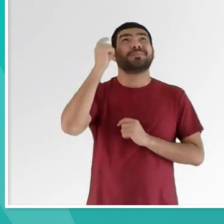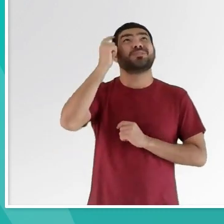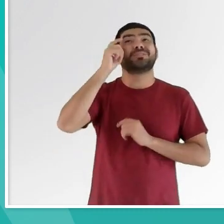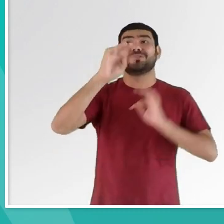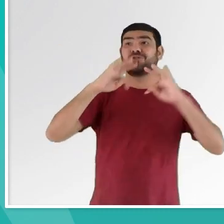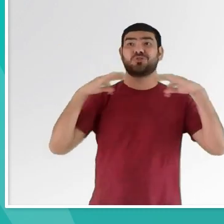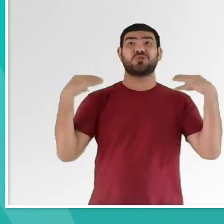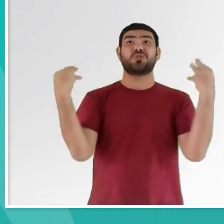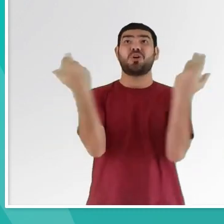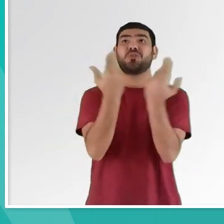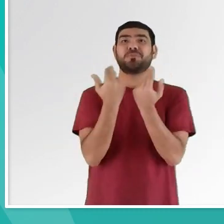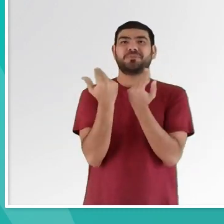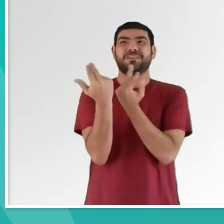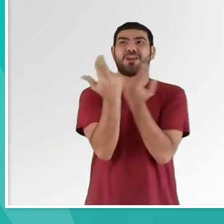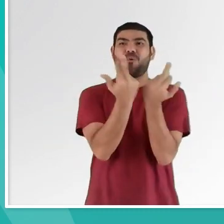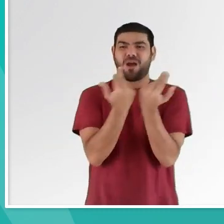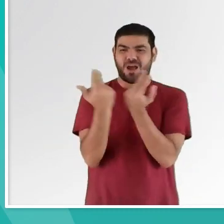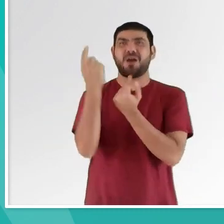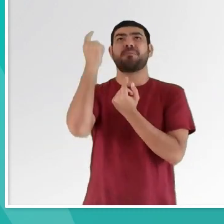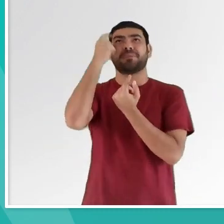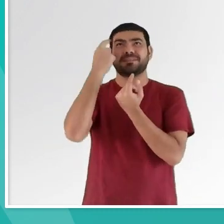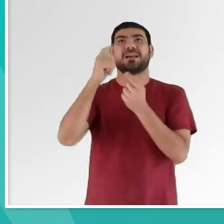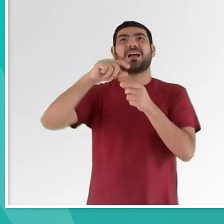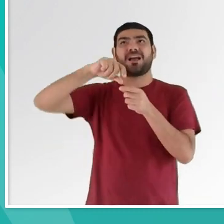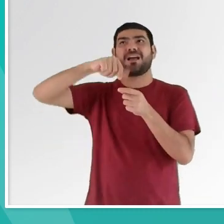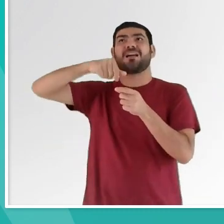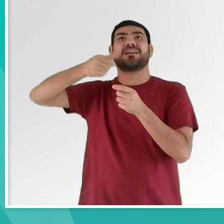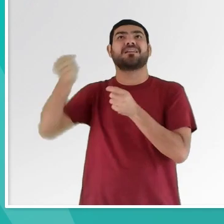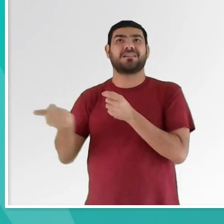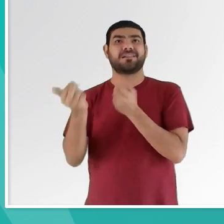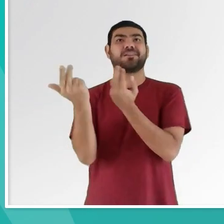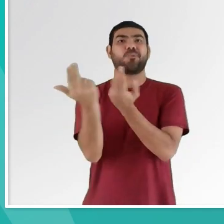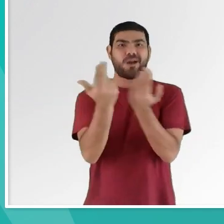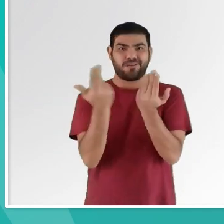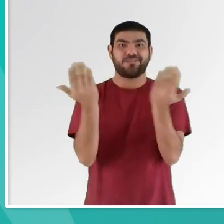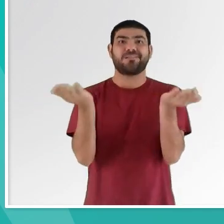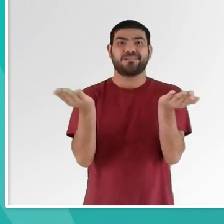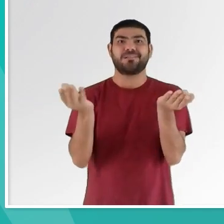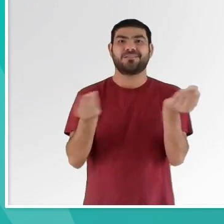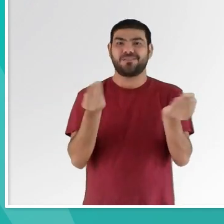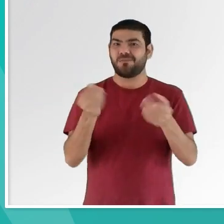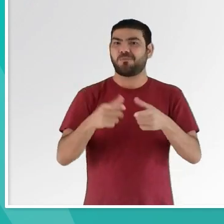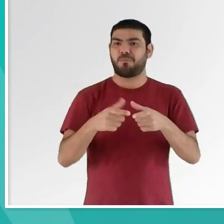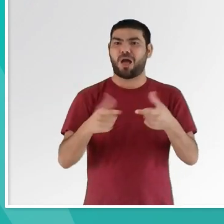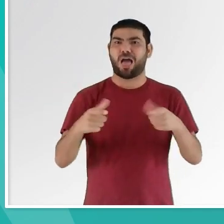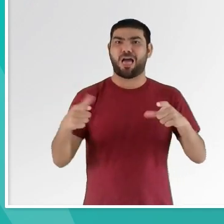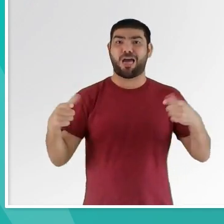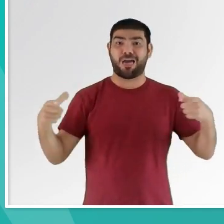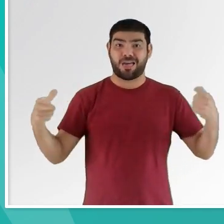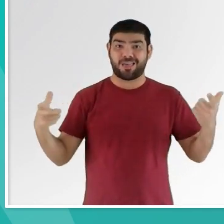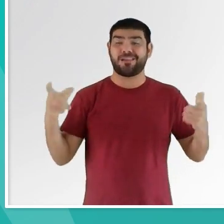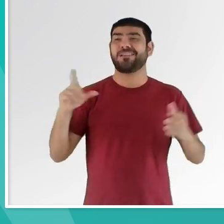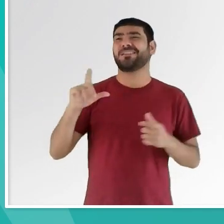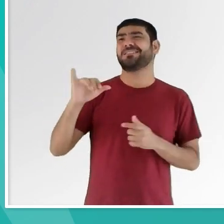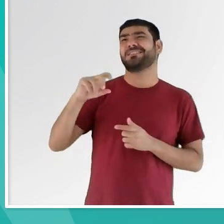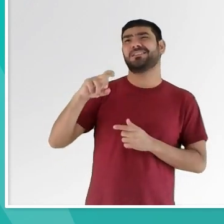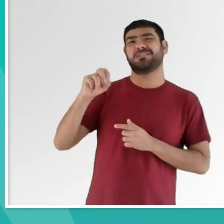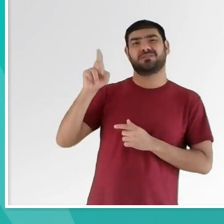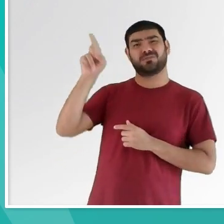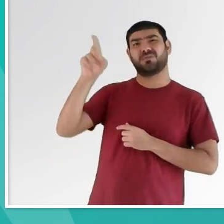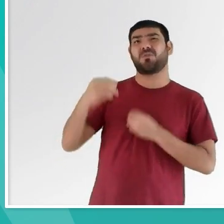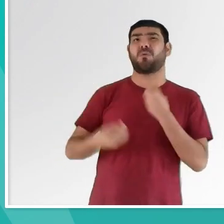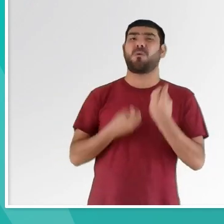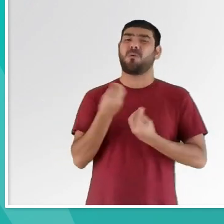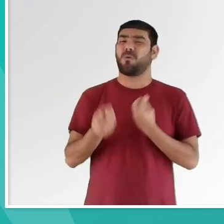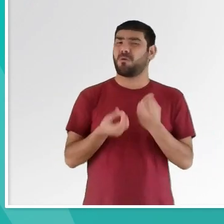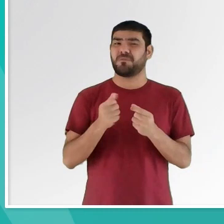de jogar uma tampinha também? Olha aí o que nós temos. E esse lixo, o que nós podemos fazer para não ser tão